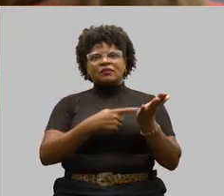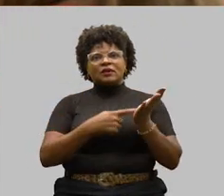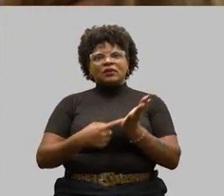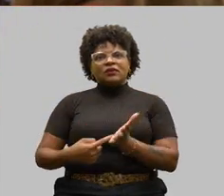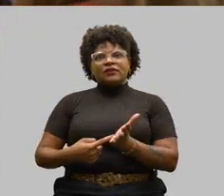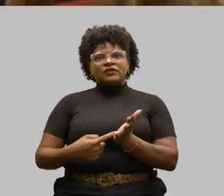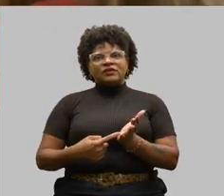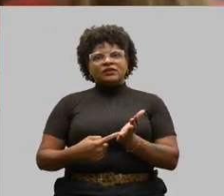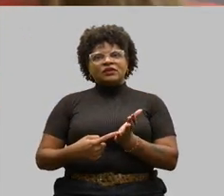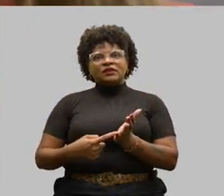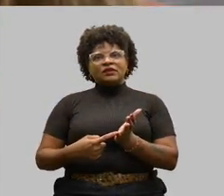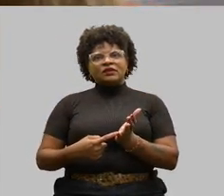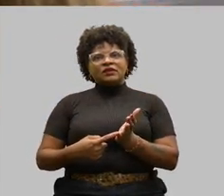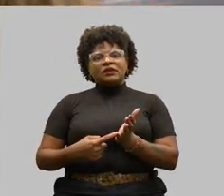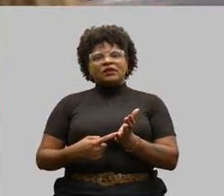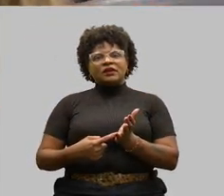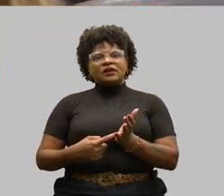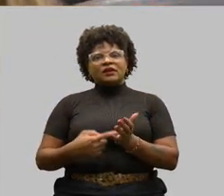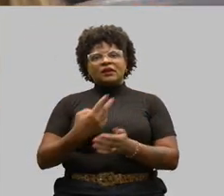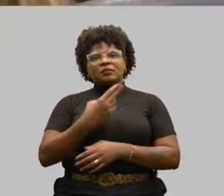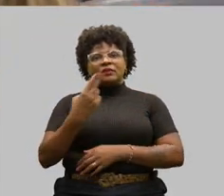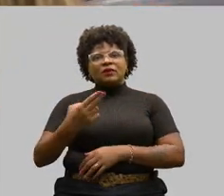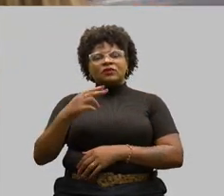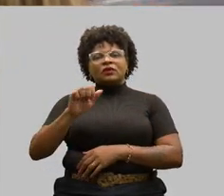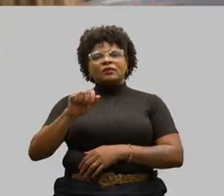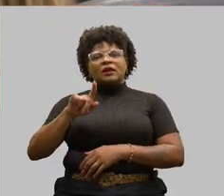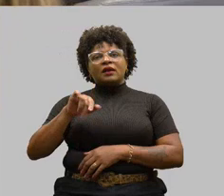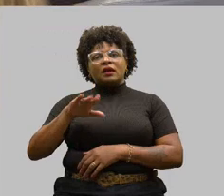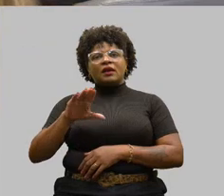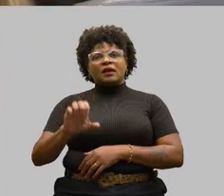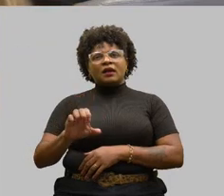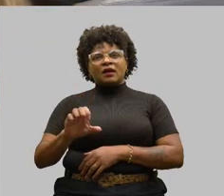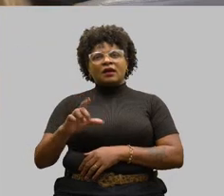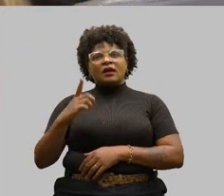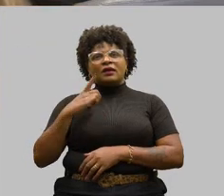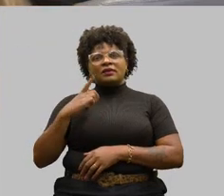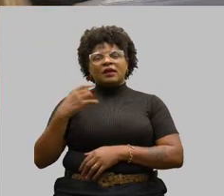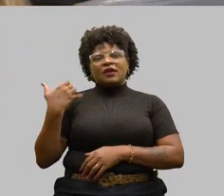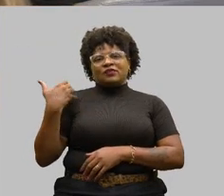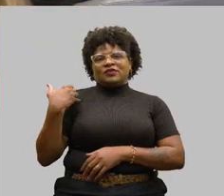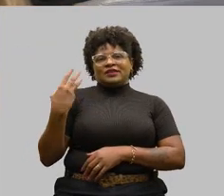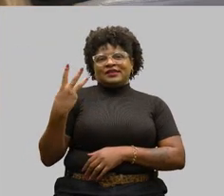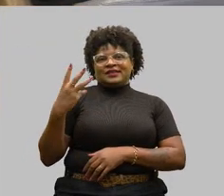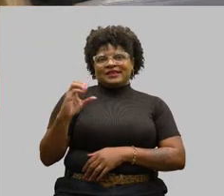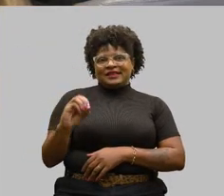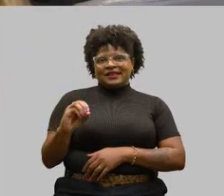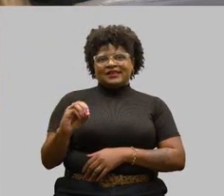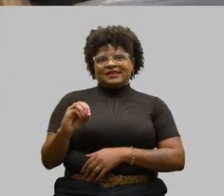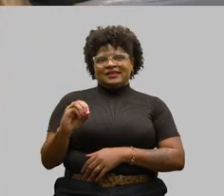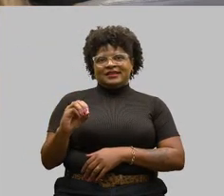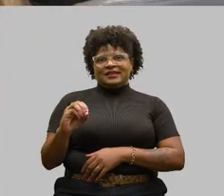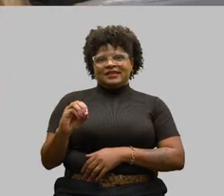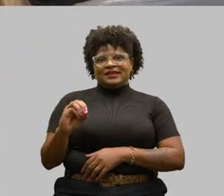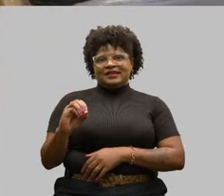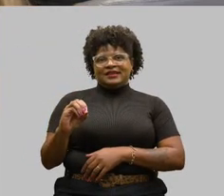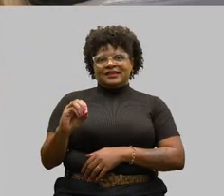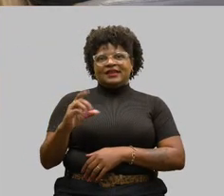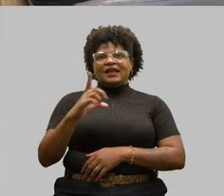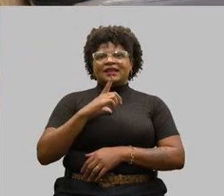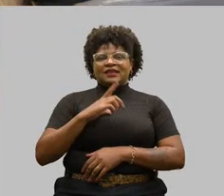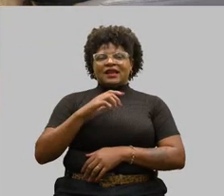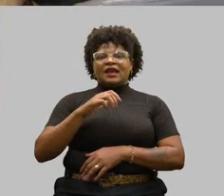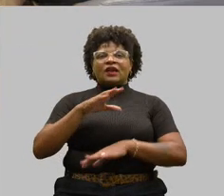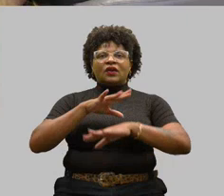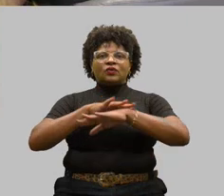e bom meu nome é Aline eu tenho 30 anos eu tenho a peropia